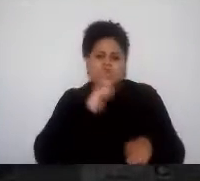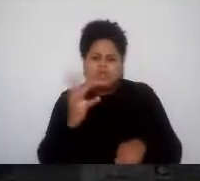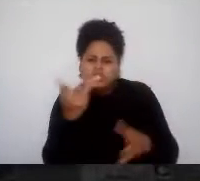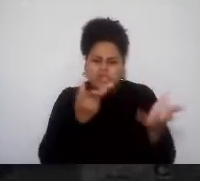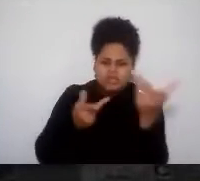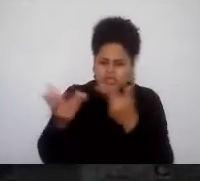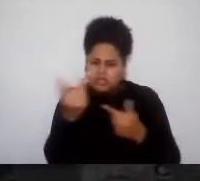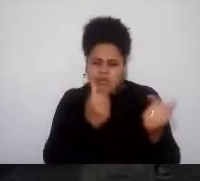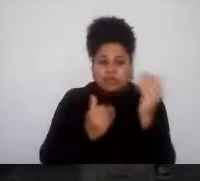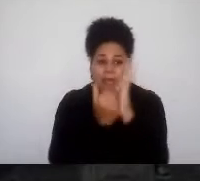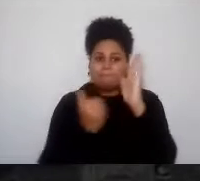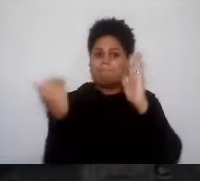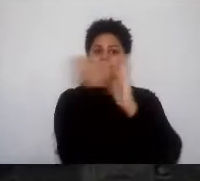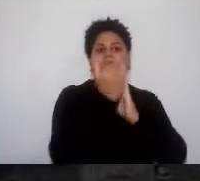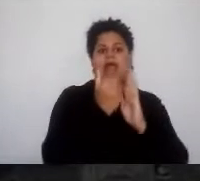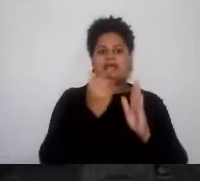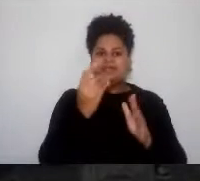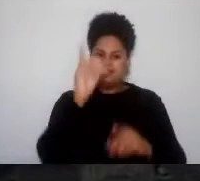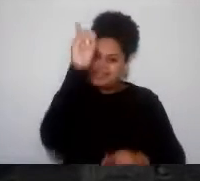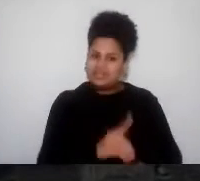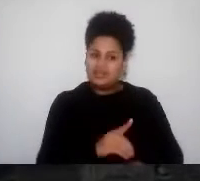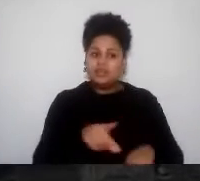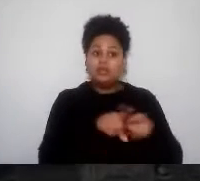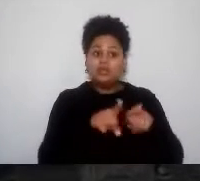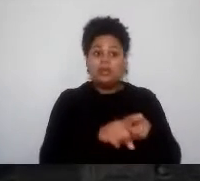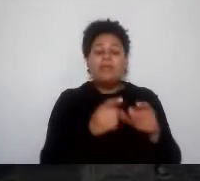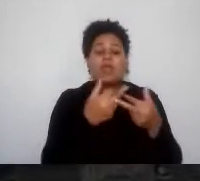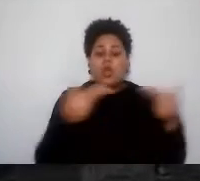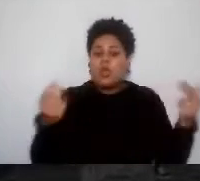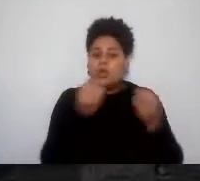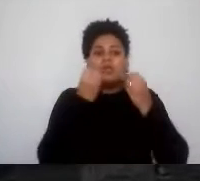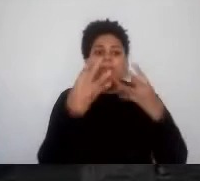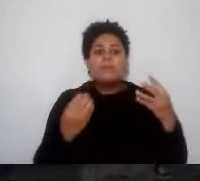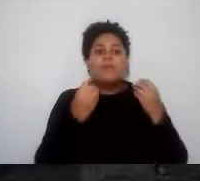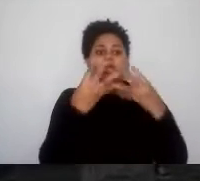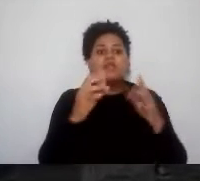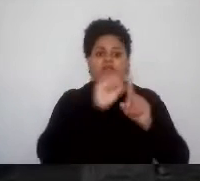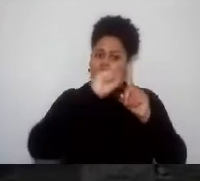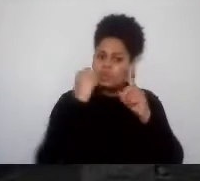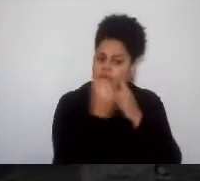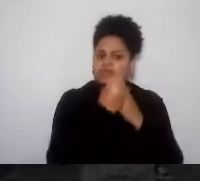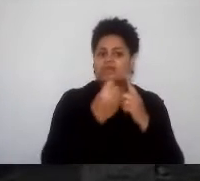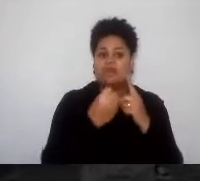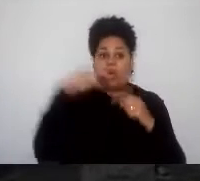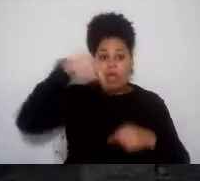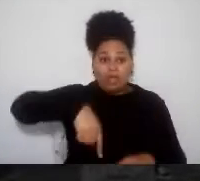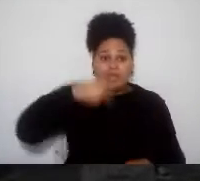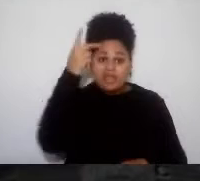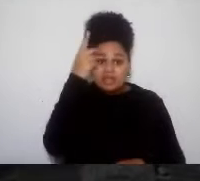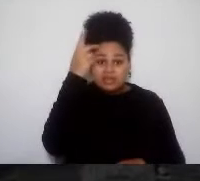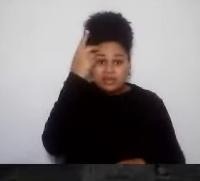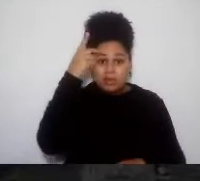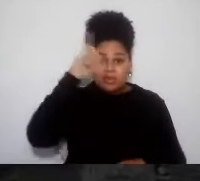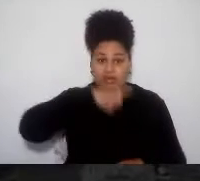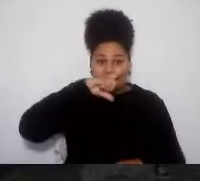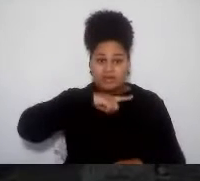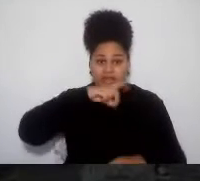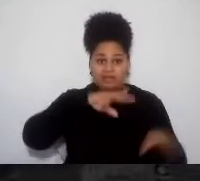onde que dê, e benefícios sociais. Aqui em São Paulo, né, nós tivemos também essa semana, Sérgio e